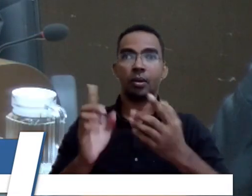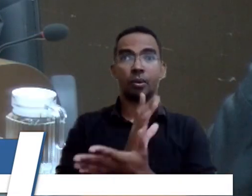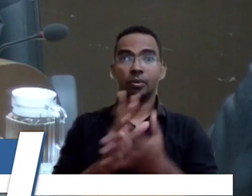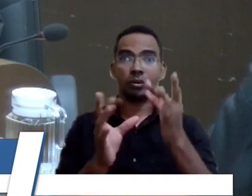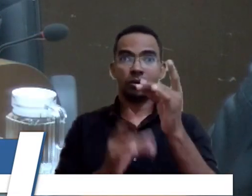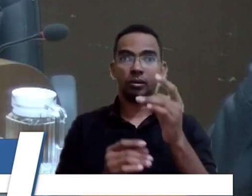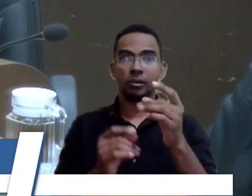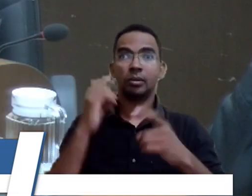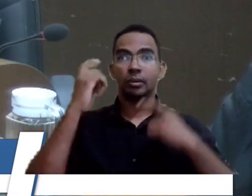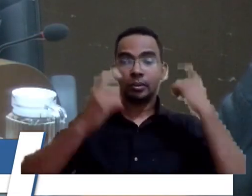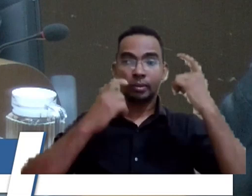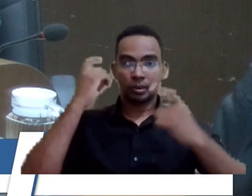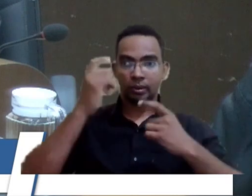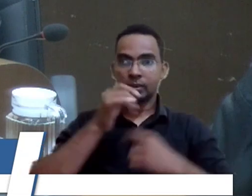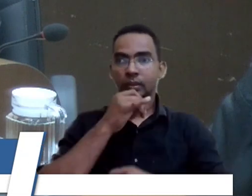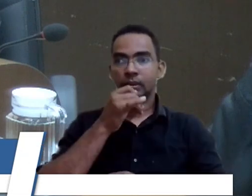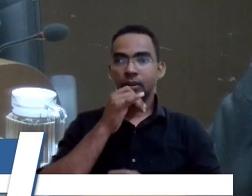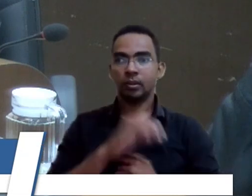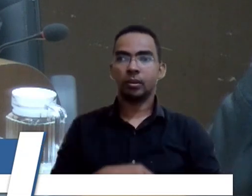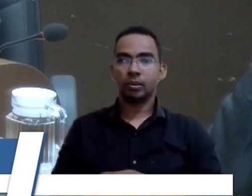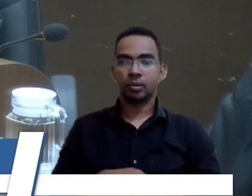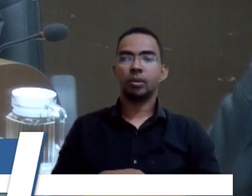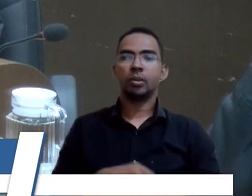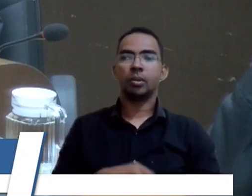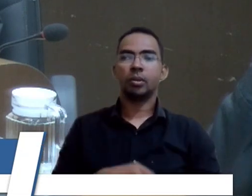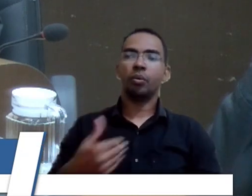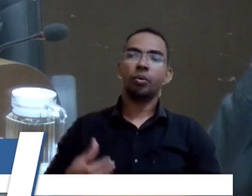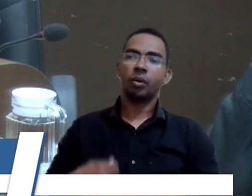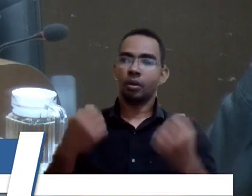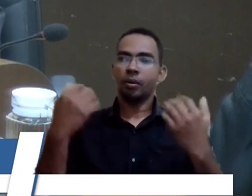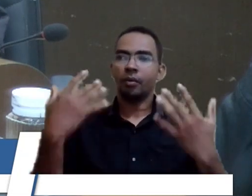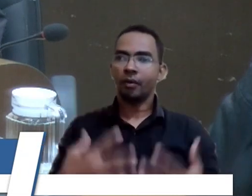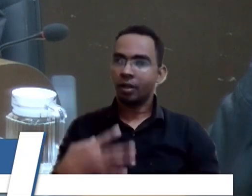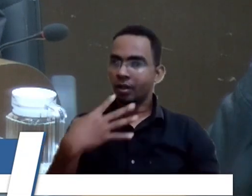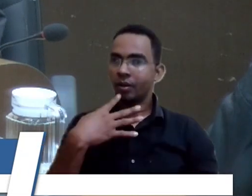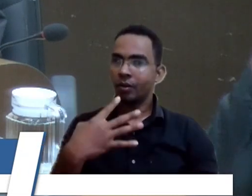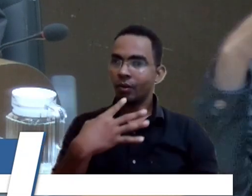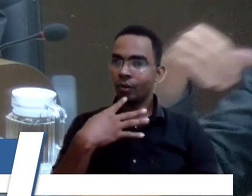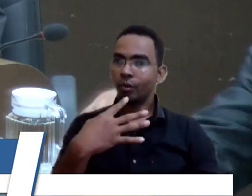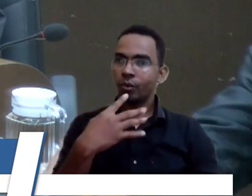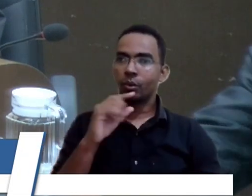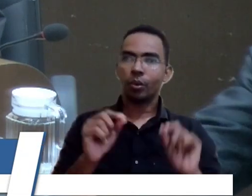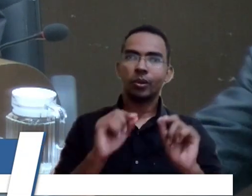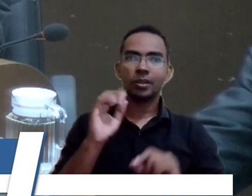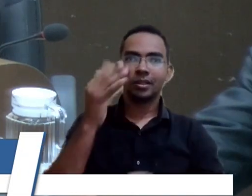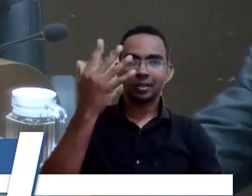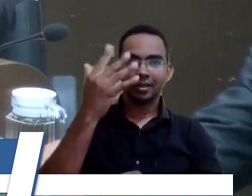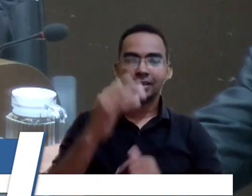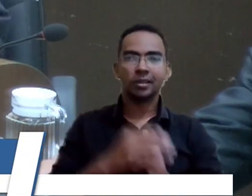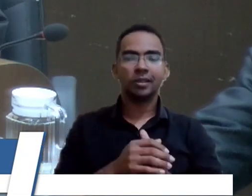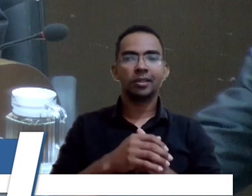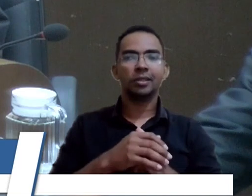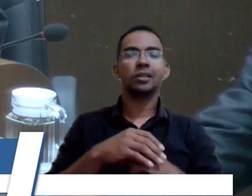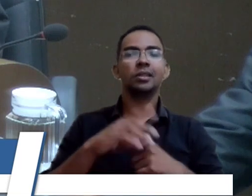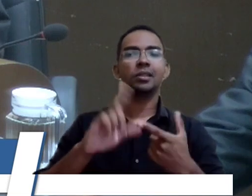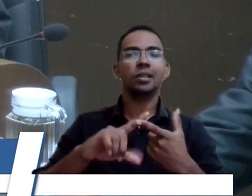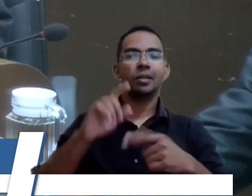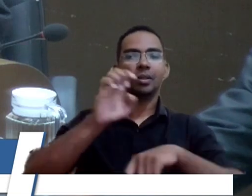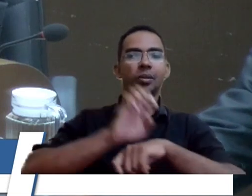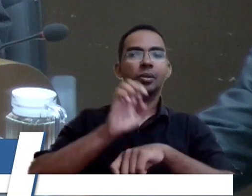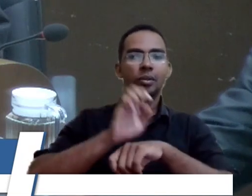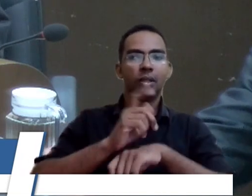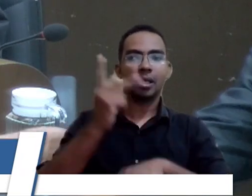preocupados. Quando o vice-governador fala que não conhece o que está acontecendo no Estado, e ele se diz uma